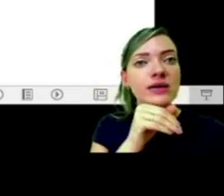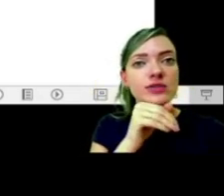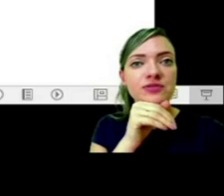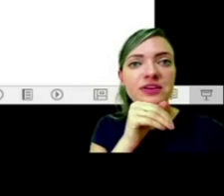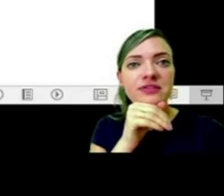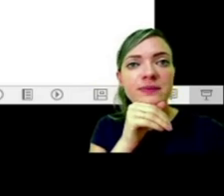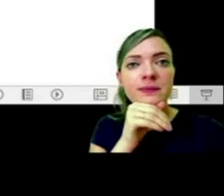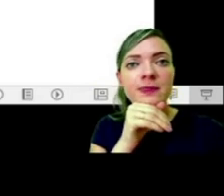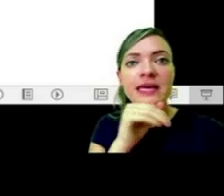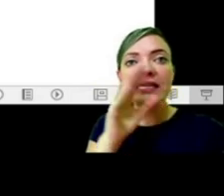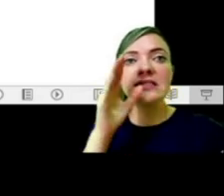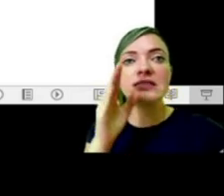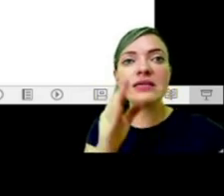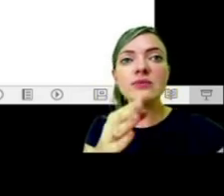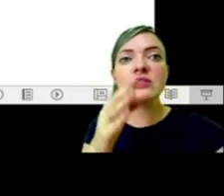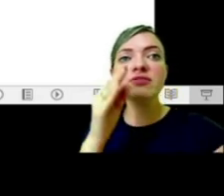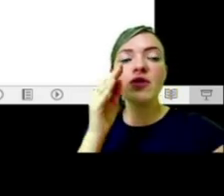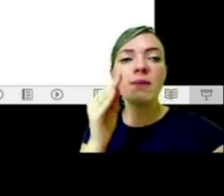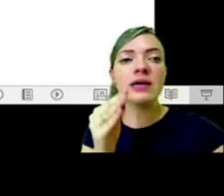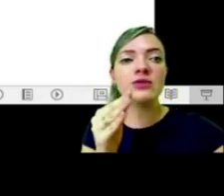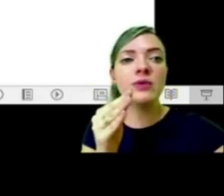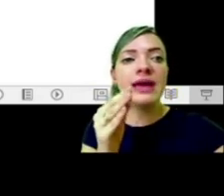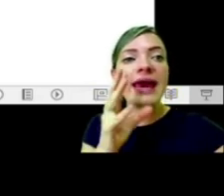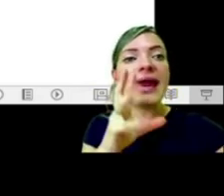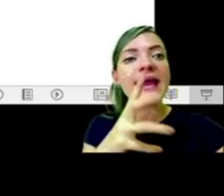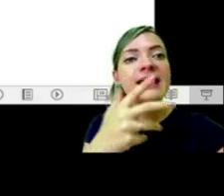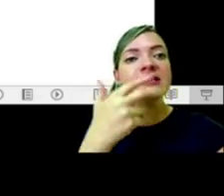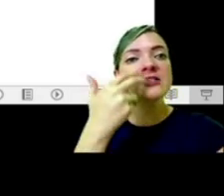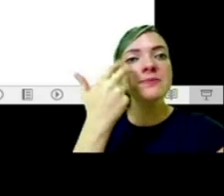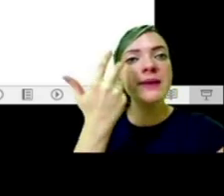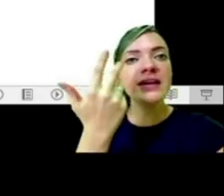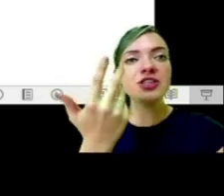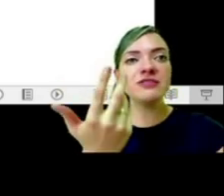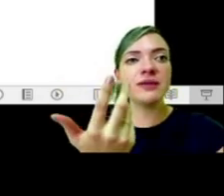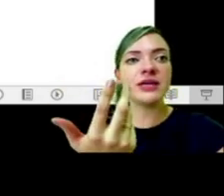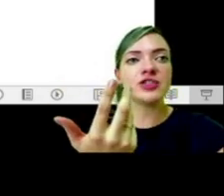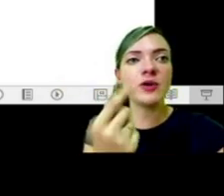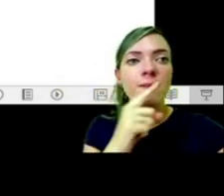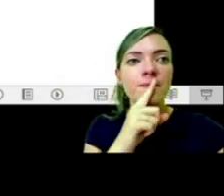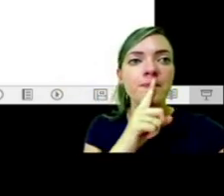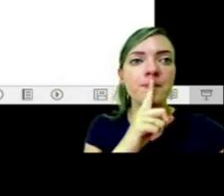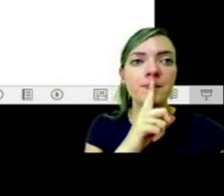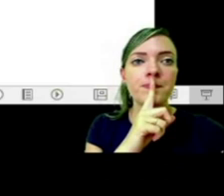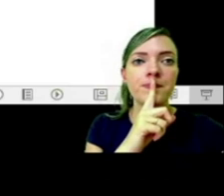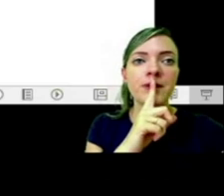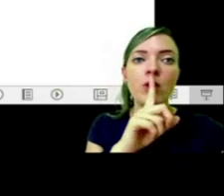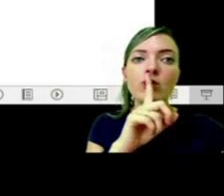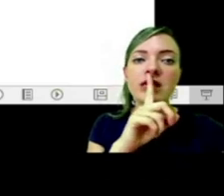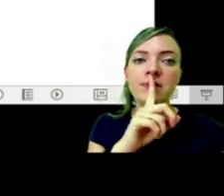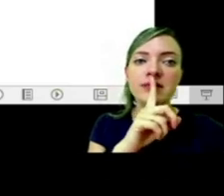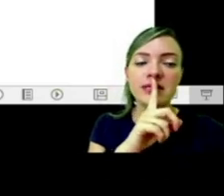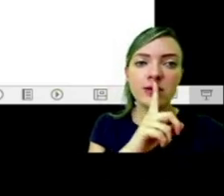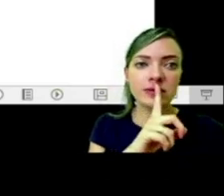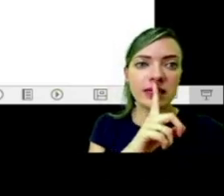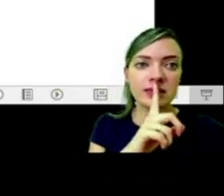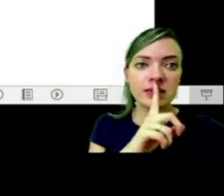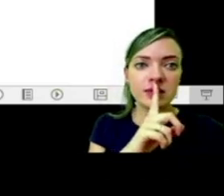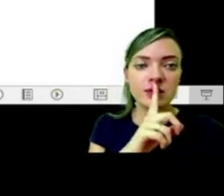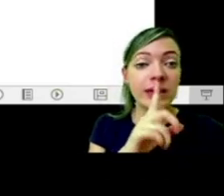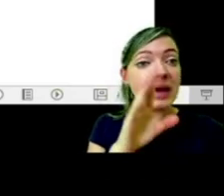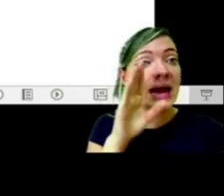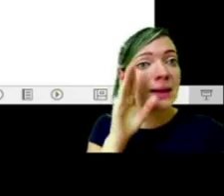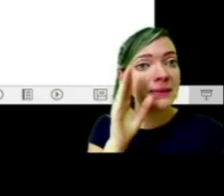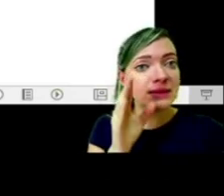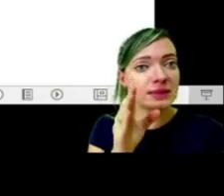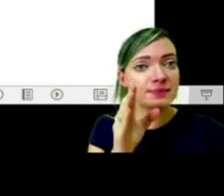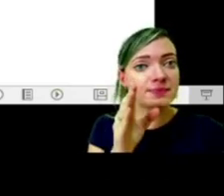no lugar onde vive, estamos informando respectivamente, ó, onde ela pode ser encontrada.